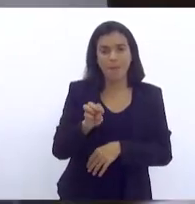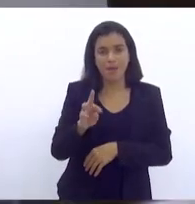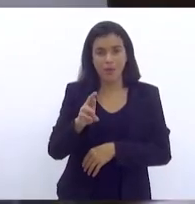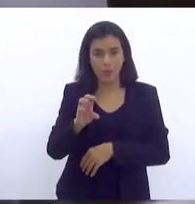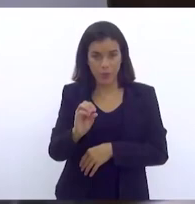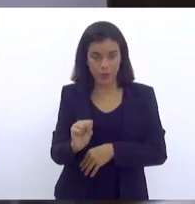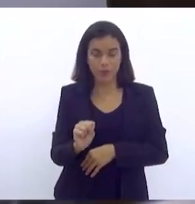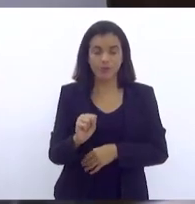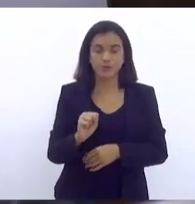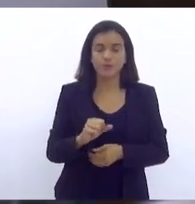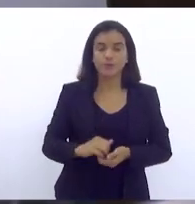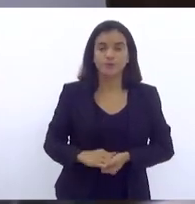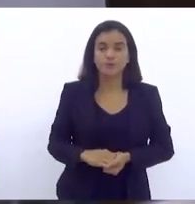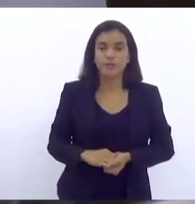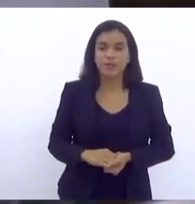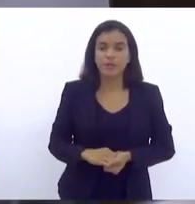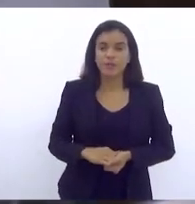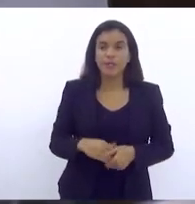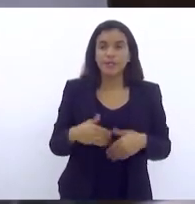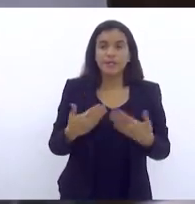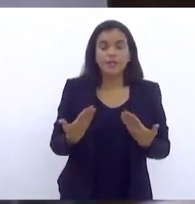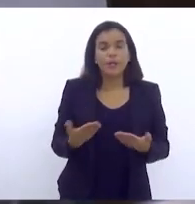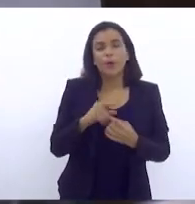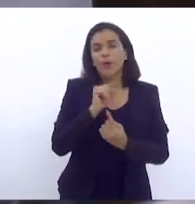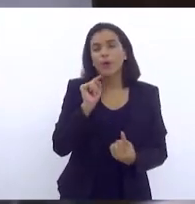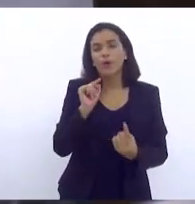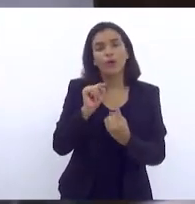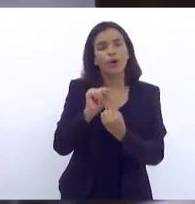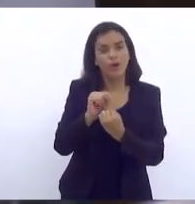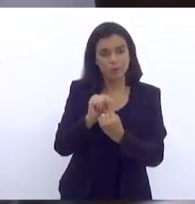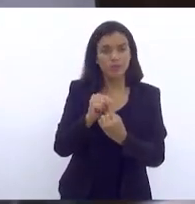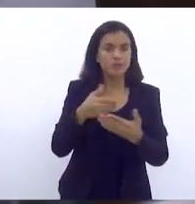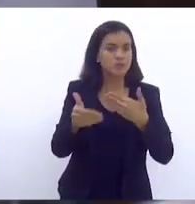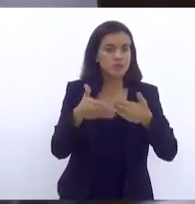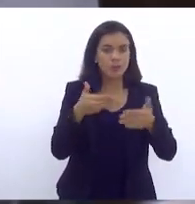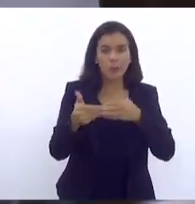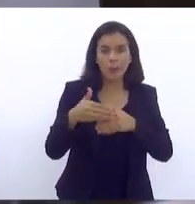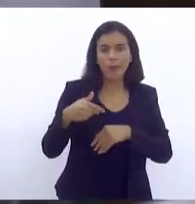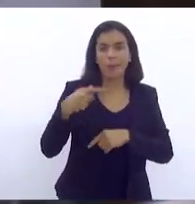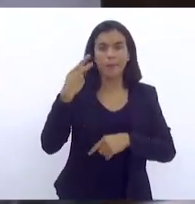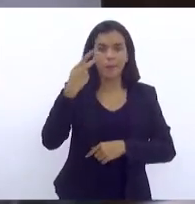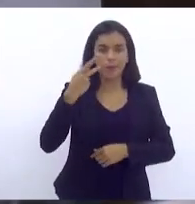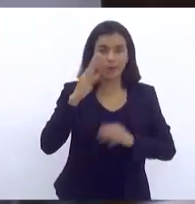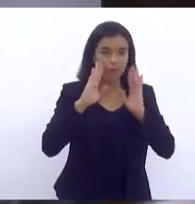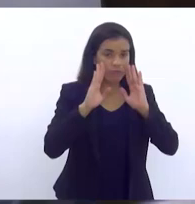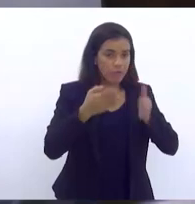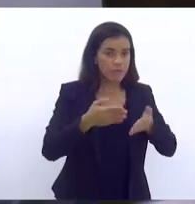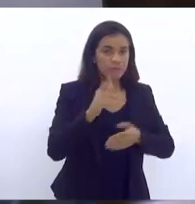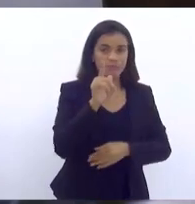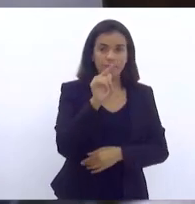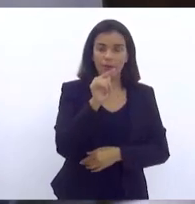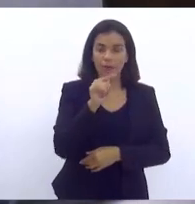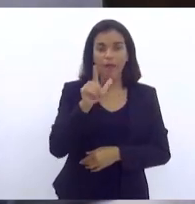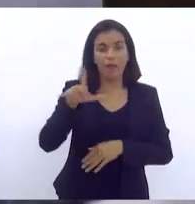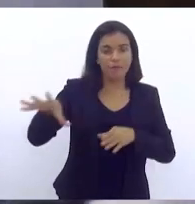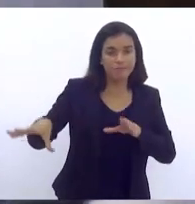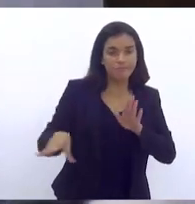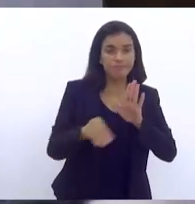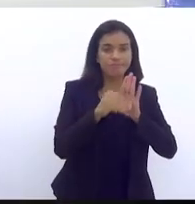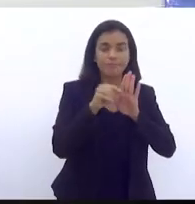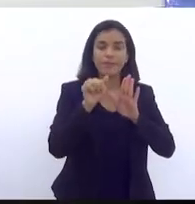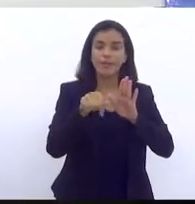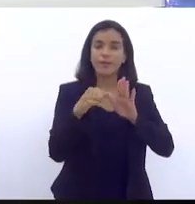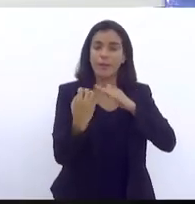quantidade de água então o objetivo então de qualquer política voltada pra água seja sua implementação de uma